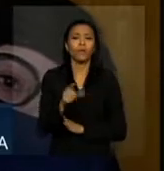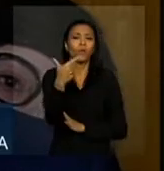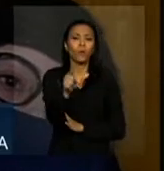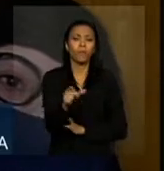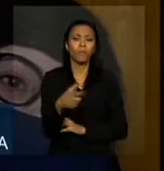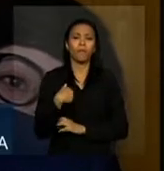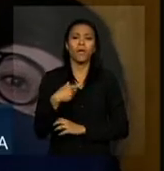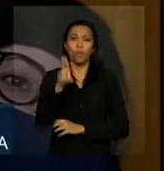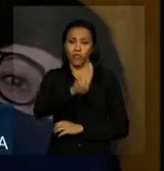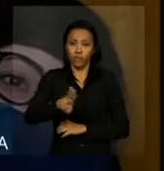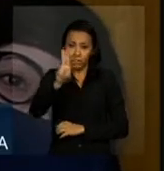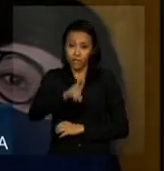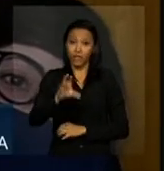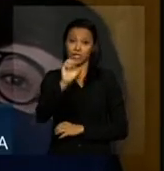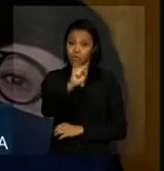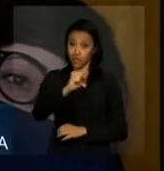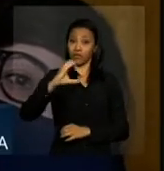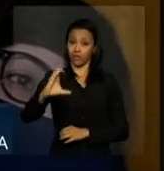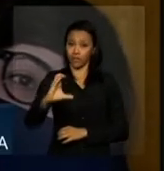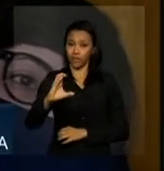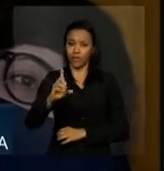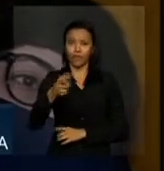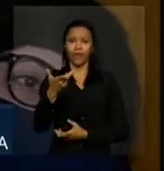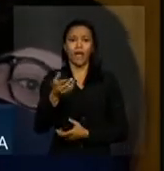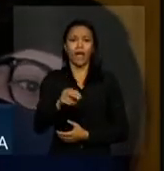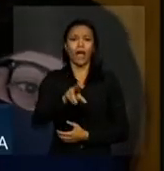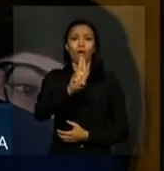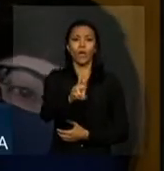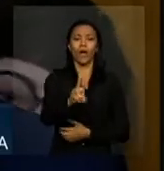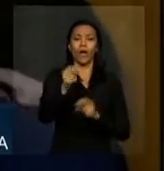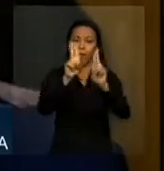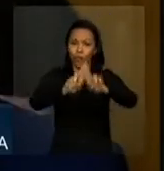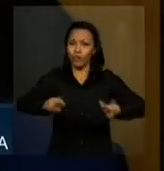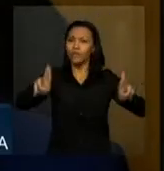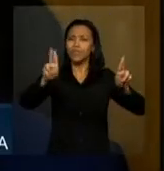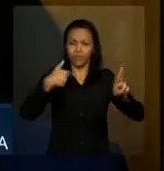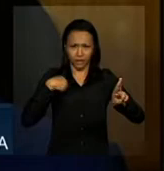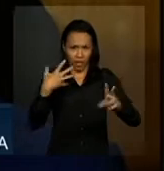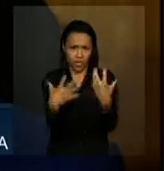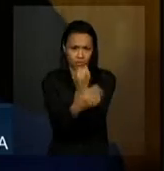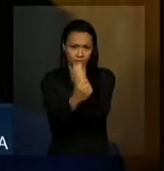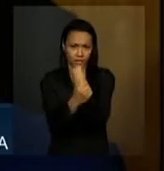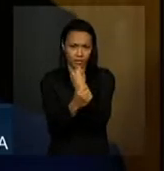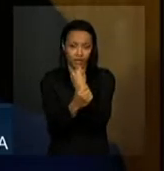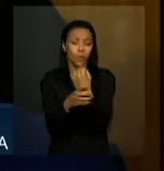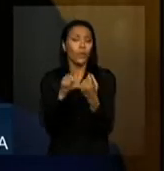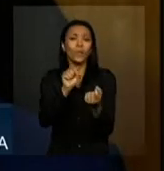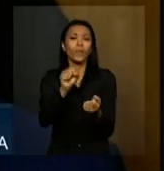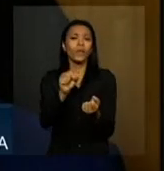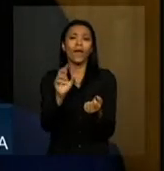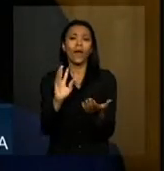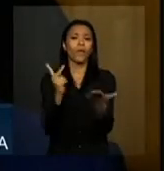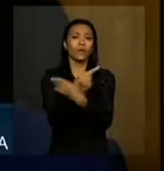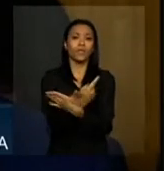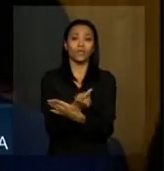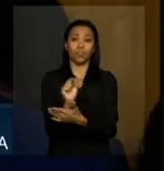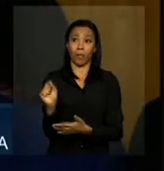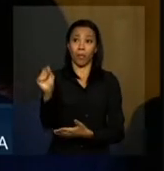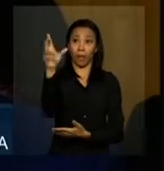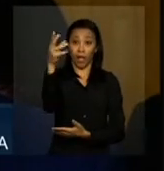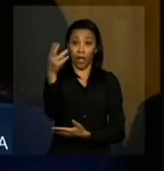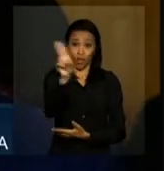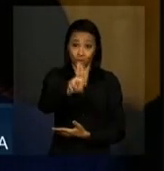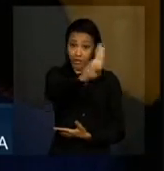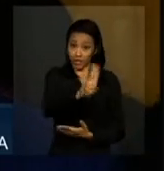Santa Catarina que aderiu ao programa. Para o ano que vem a URGS está garantida, eu gostaria de confirmar isso. E também o que leva as universidades a aderirem,